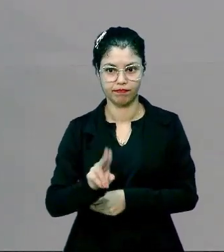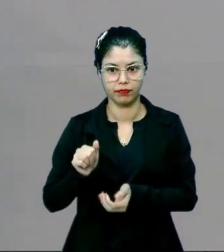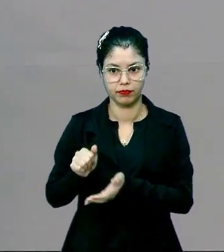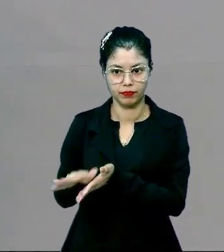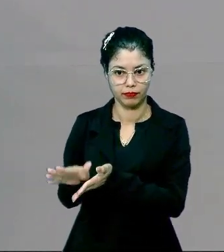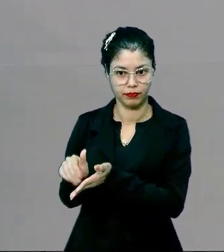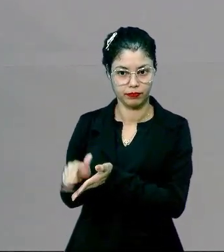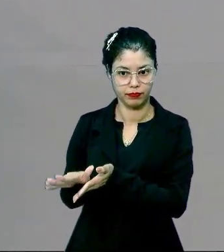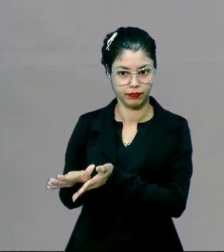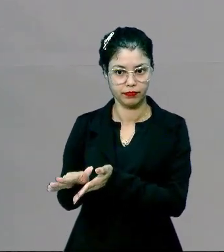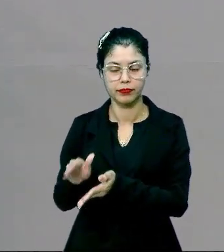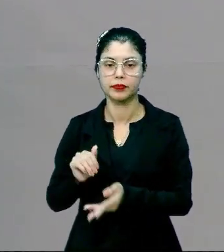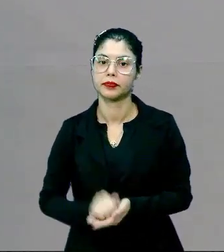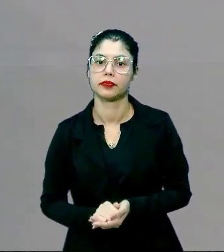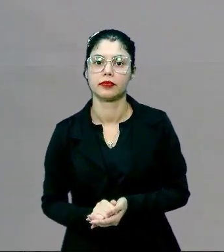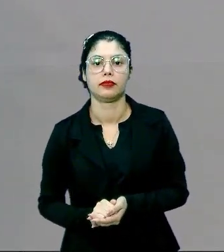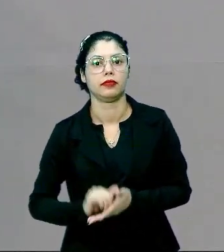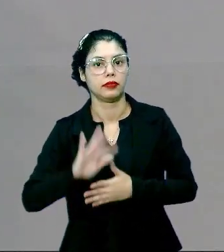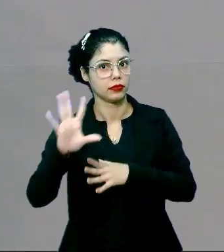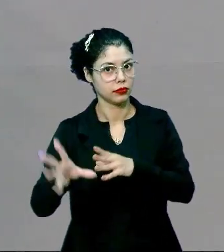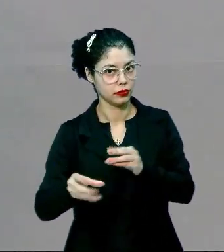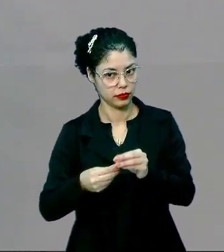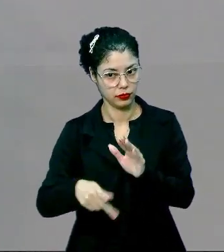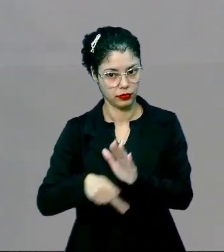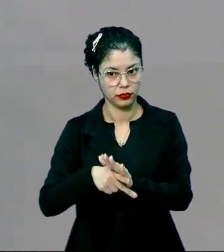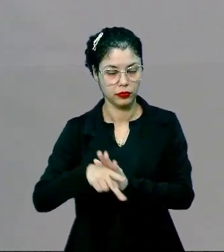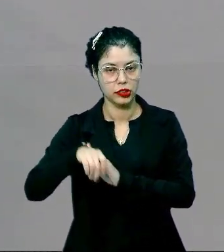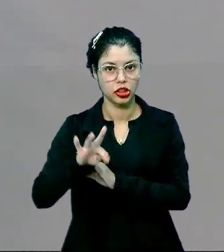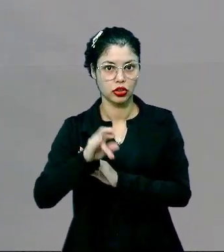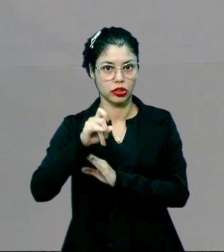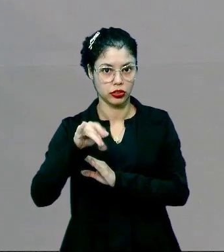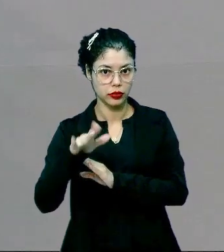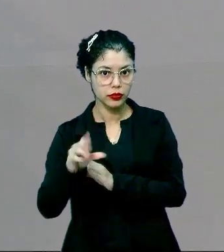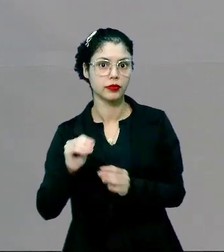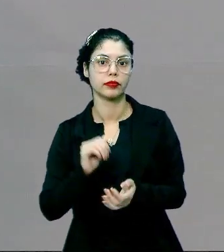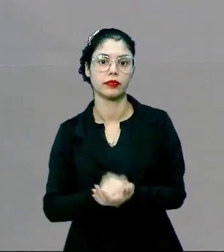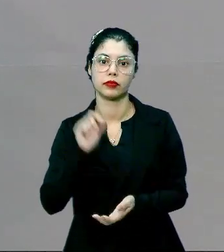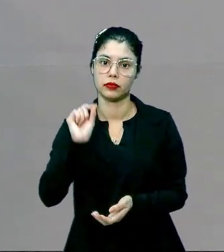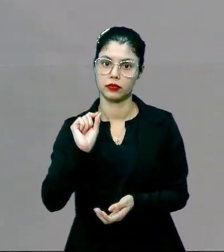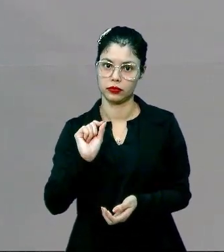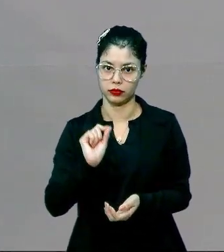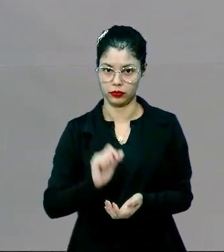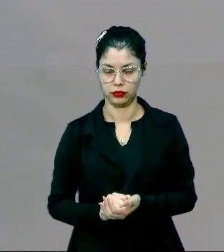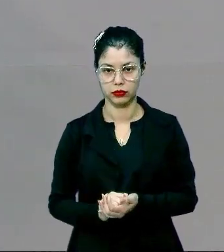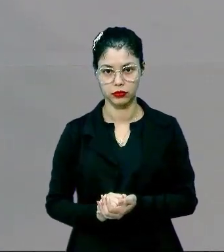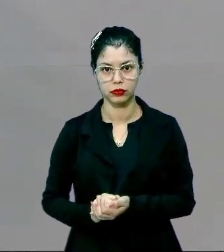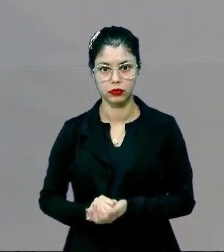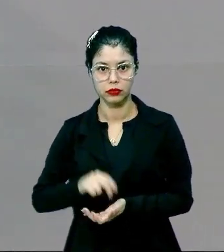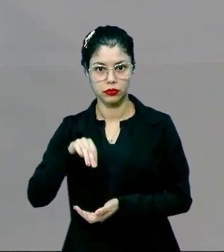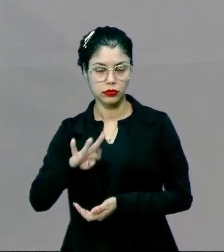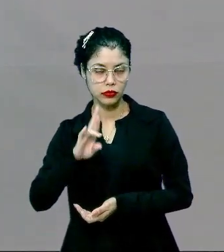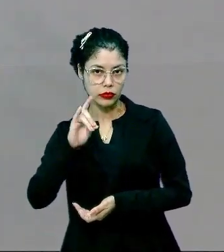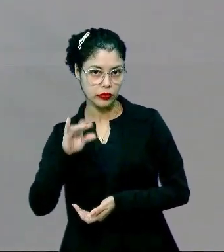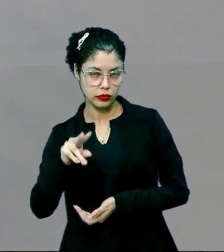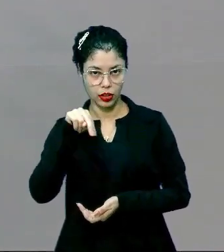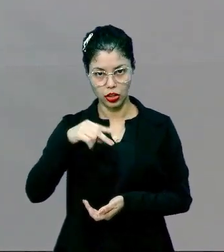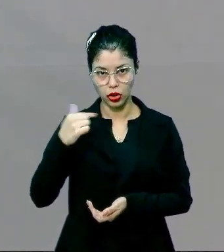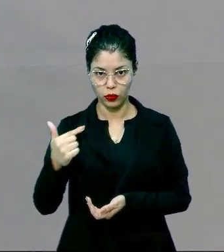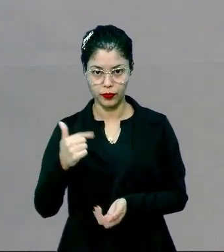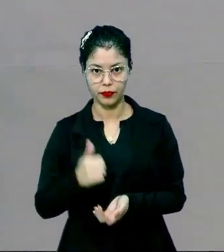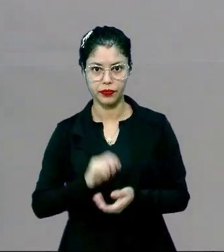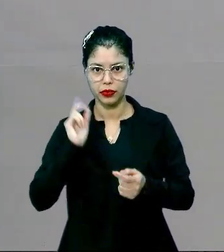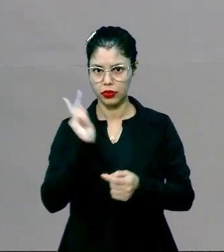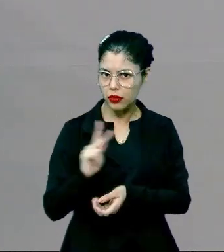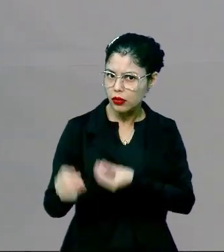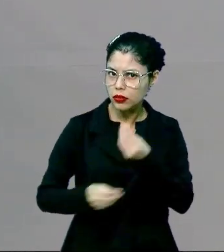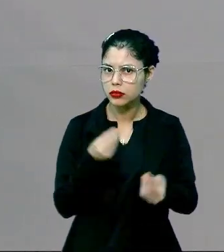consideradas excretas, né? Que são compostos nitrogenados, que são o quê? Composto com nitrogênio.